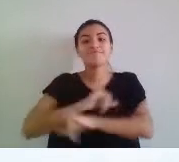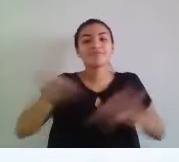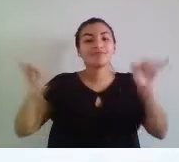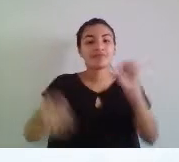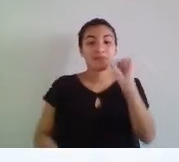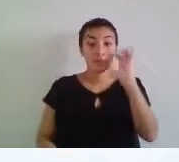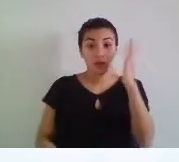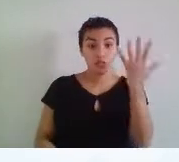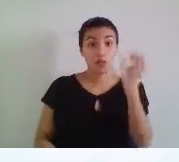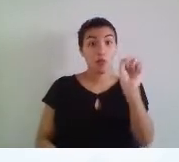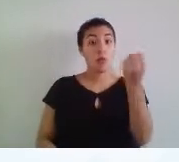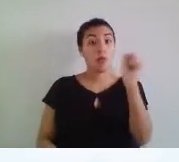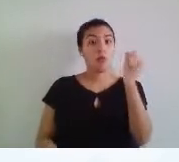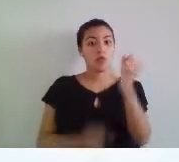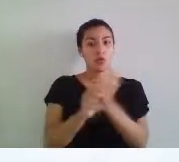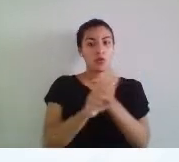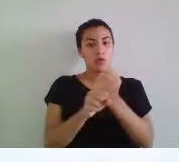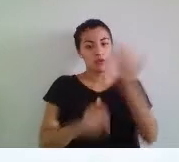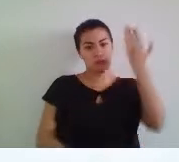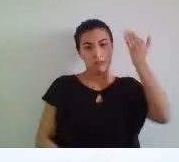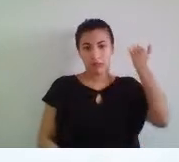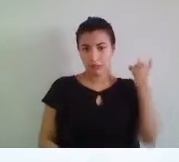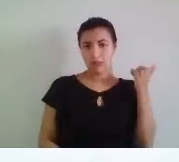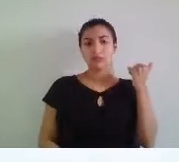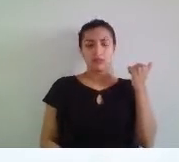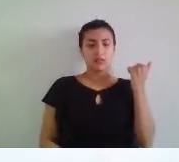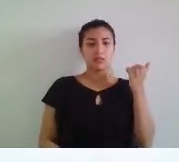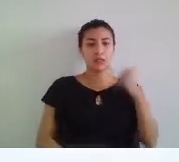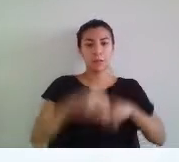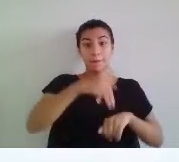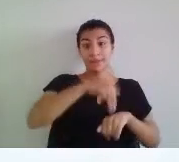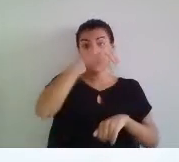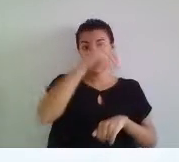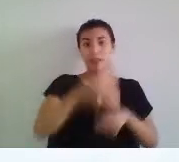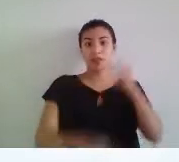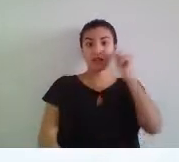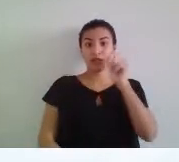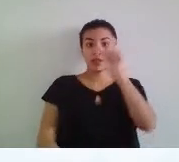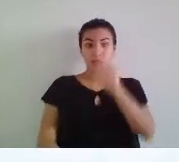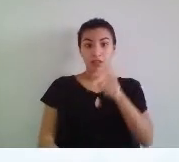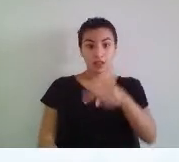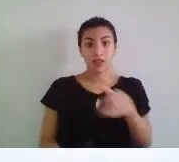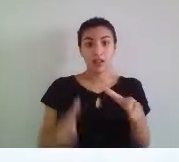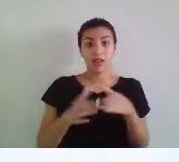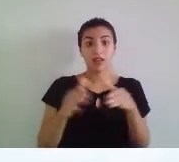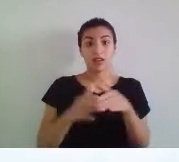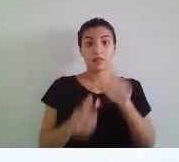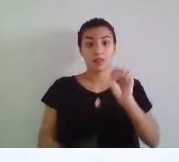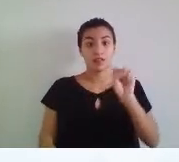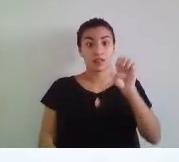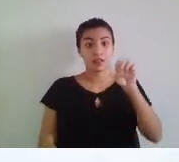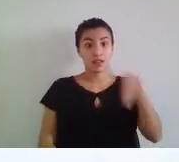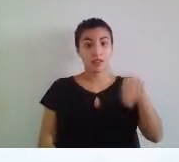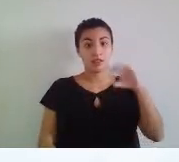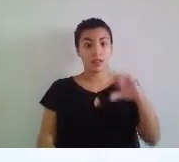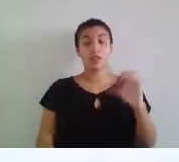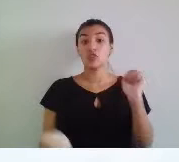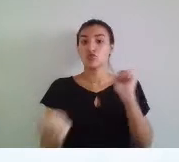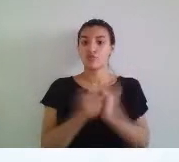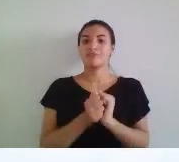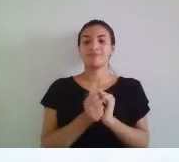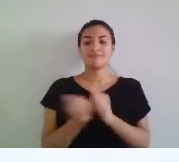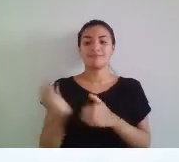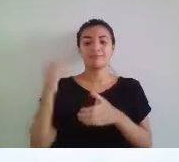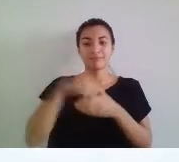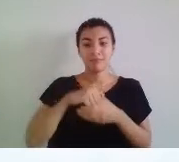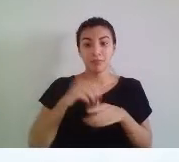8 anos atrás da tese dela de mestrado e que a equipe do SMC estava lá. Porque também o